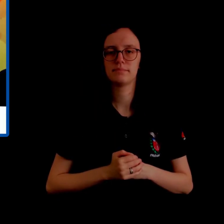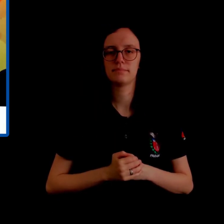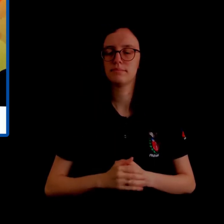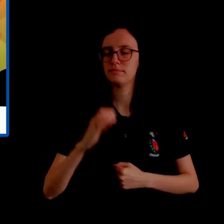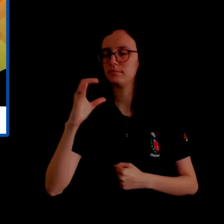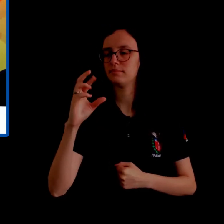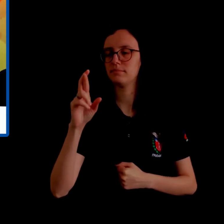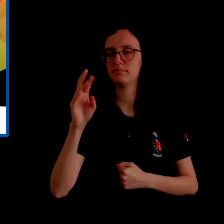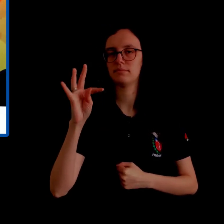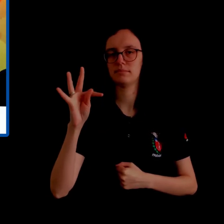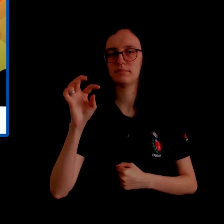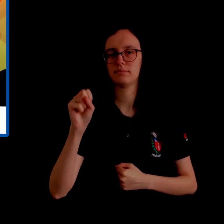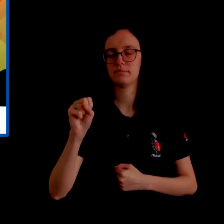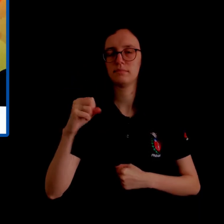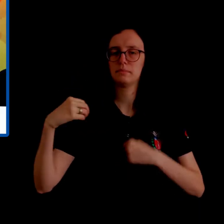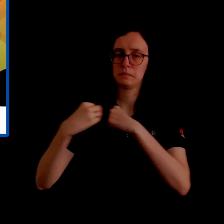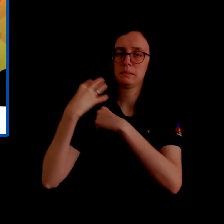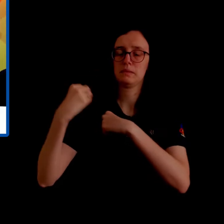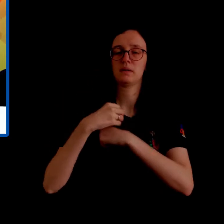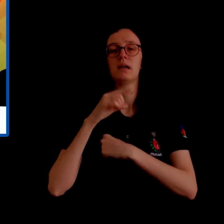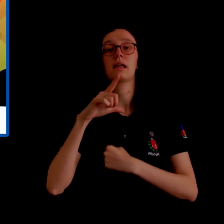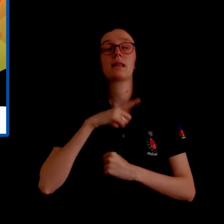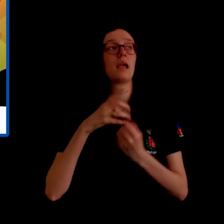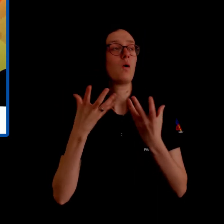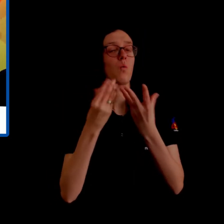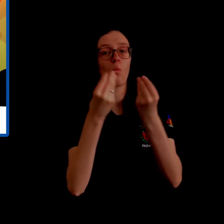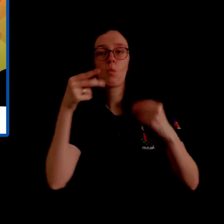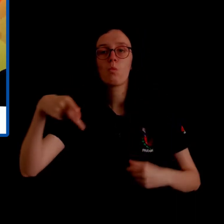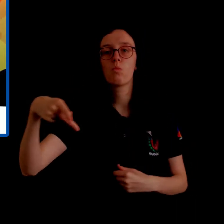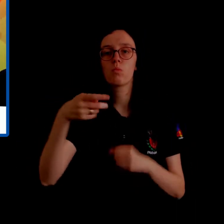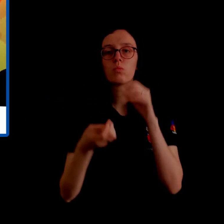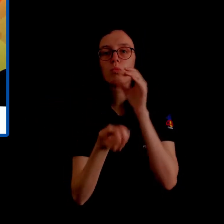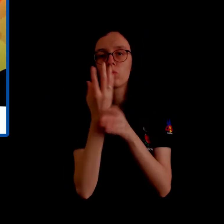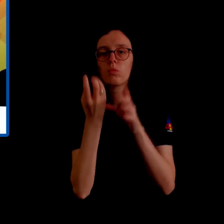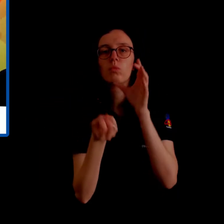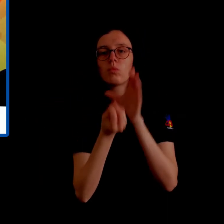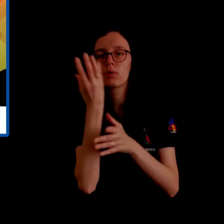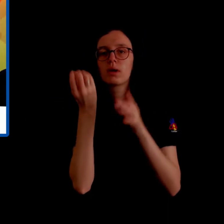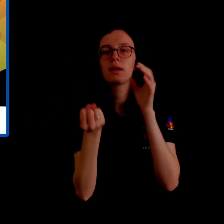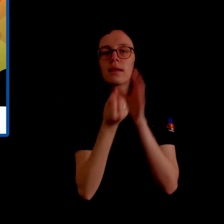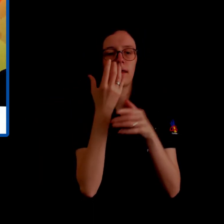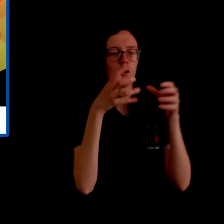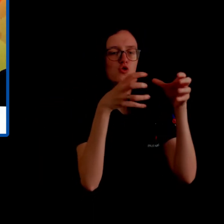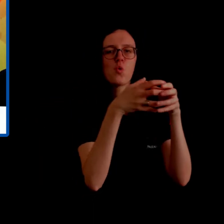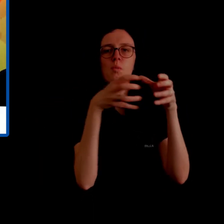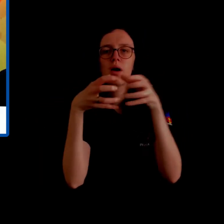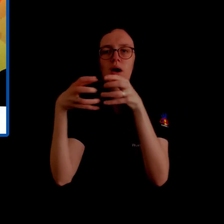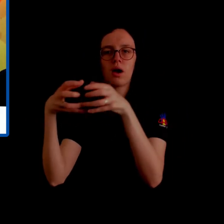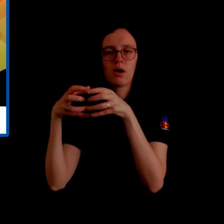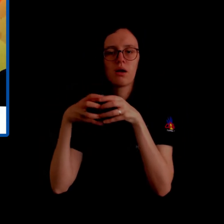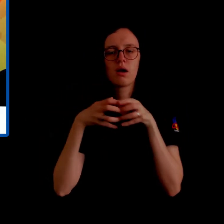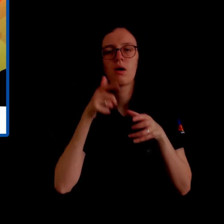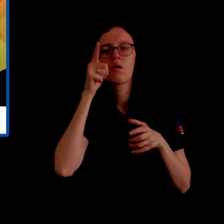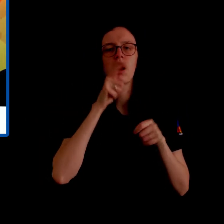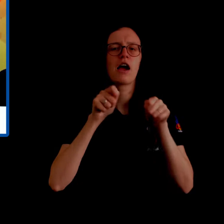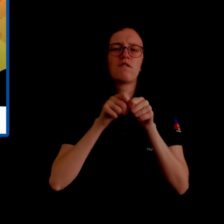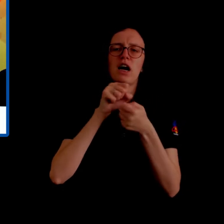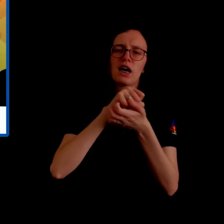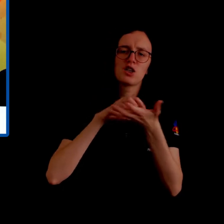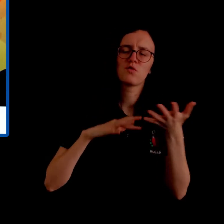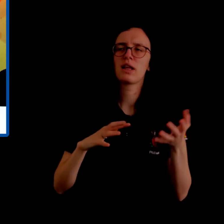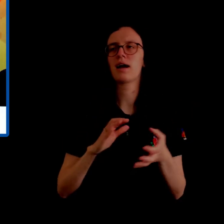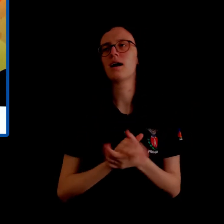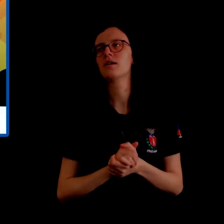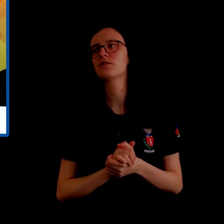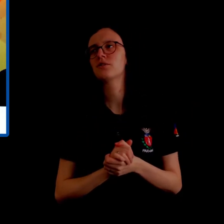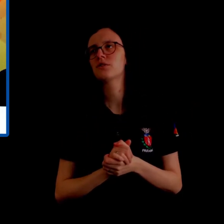nos reportaram que tem muitos professores criando turmas, tá? Para fazer algumas